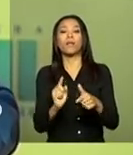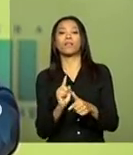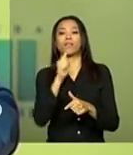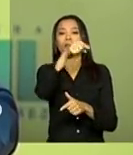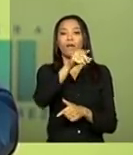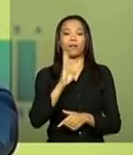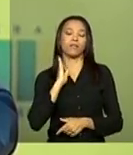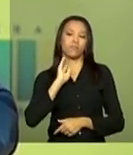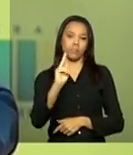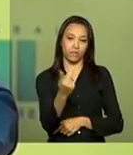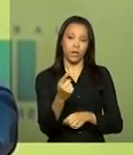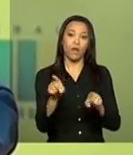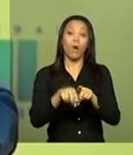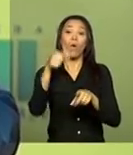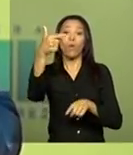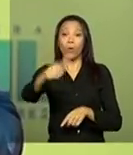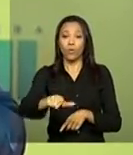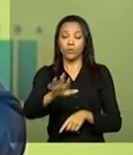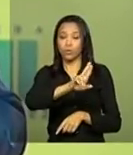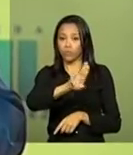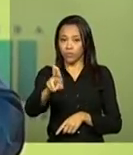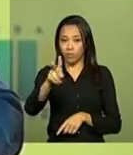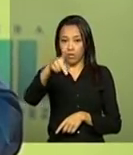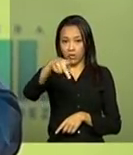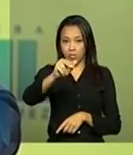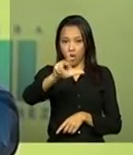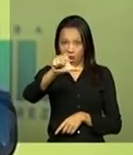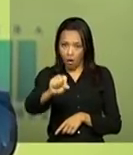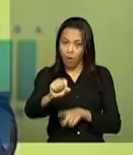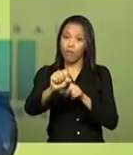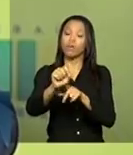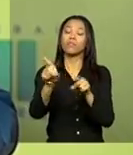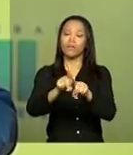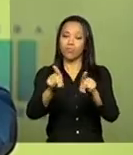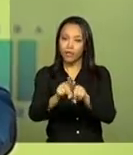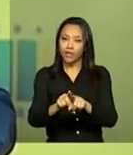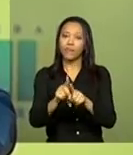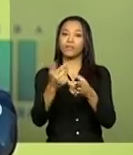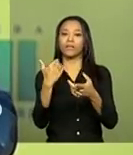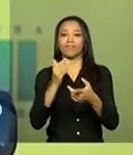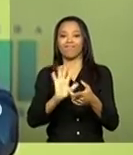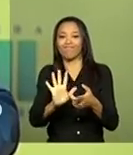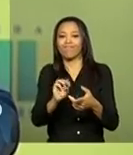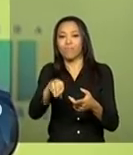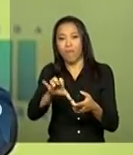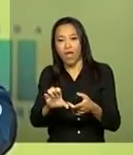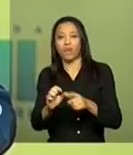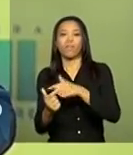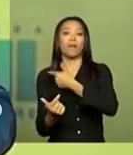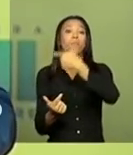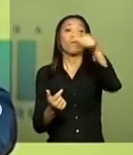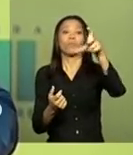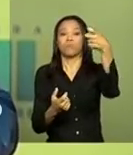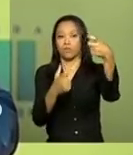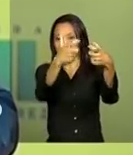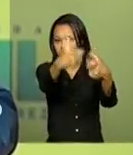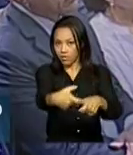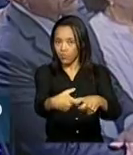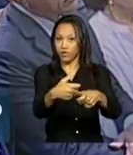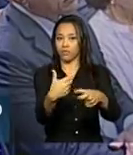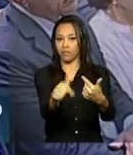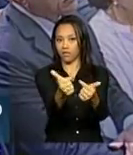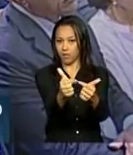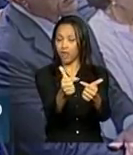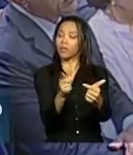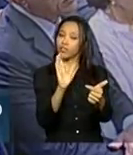Queria cumprimentar o Paulo Speller, que se despede do Ministério da Educação, assume a Secretaria da UI e, por si só, já demonstra